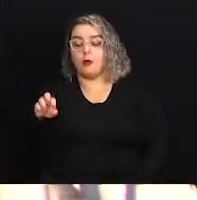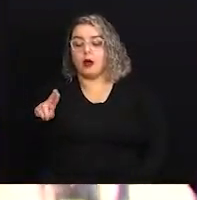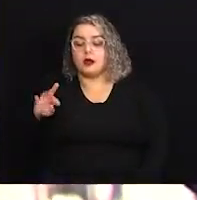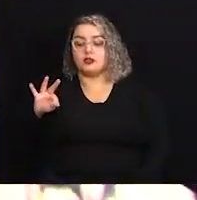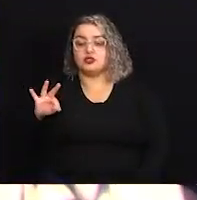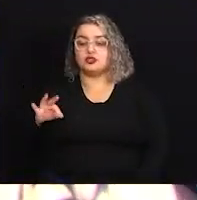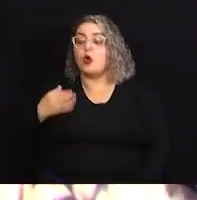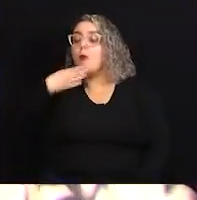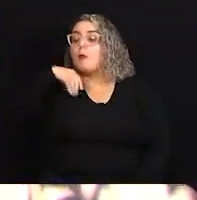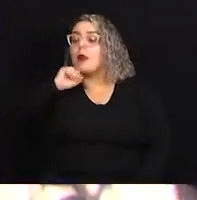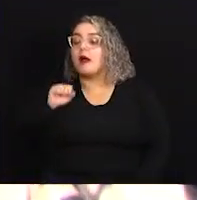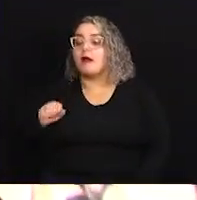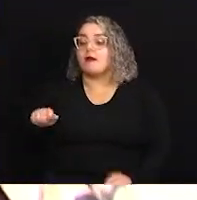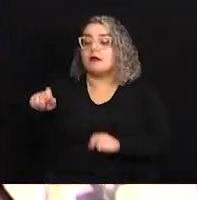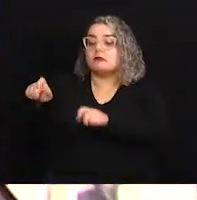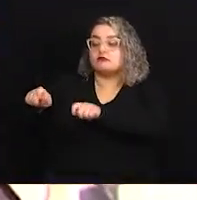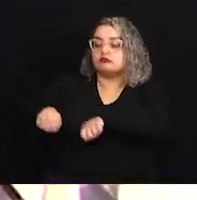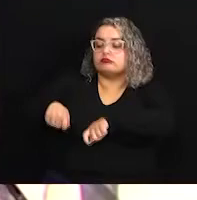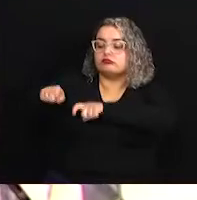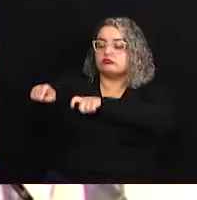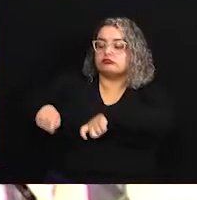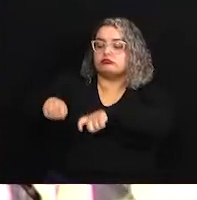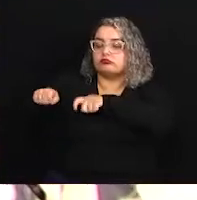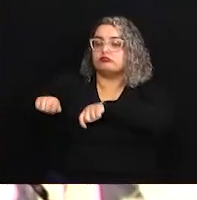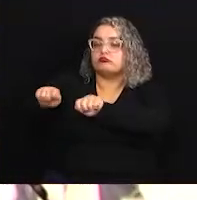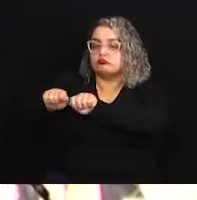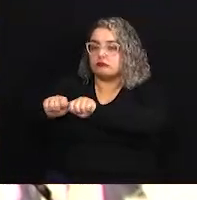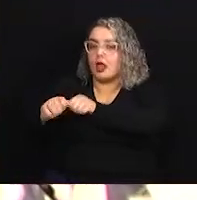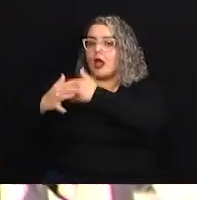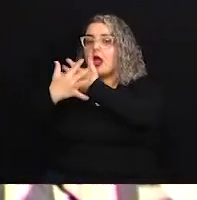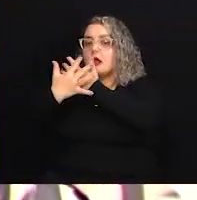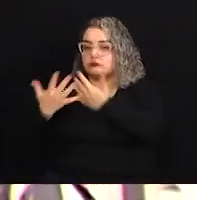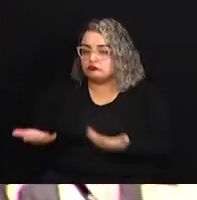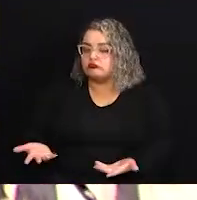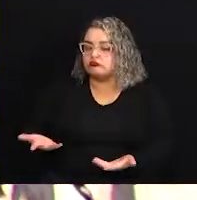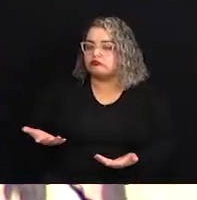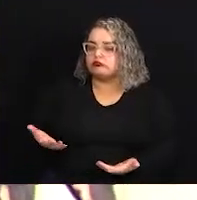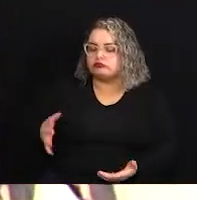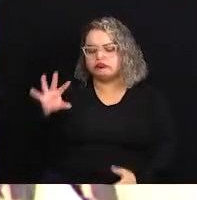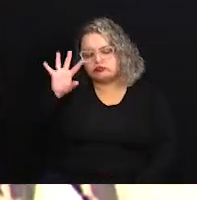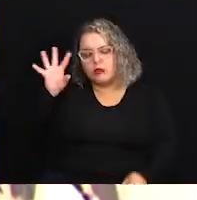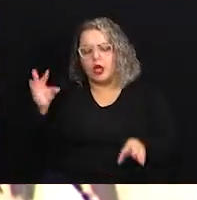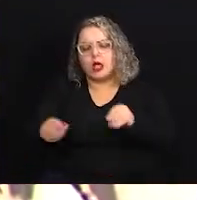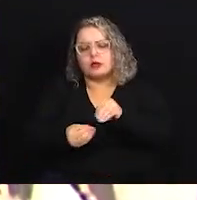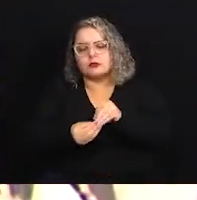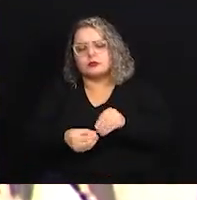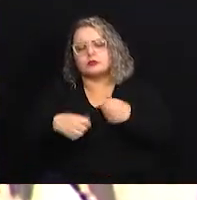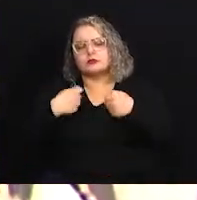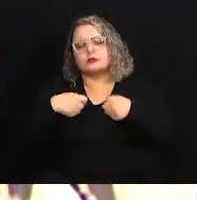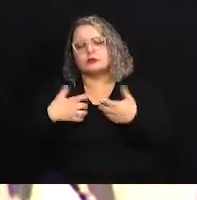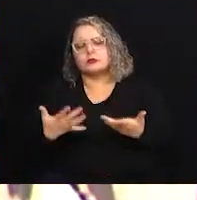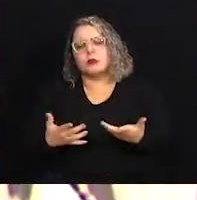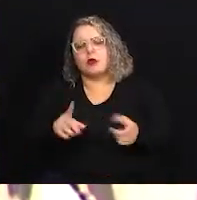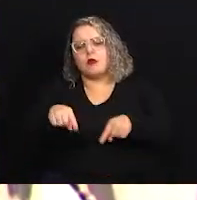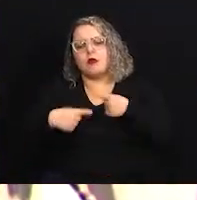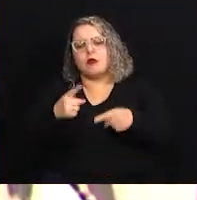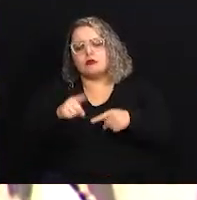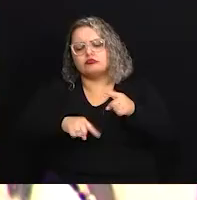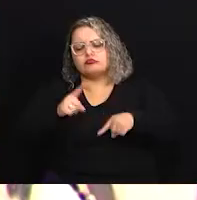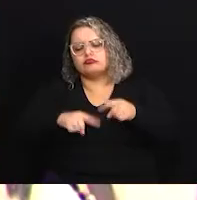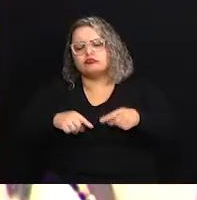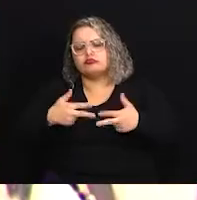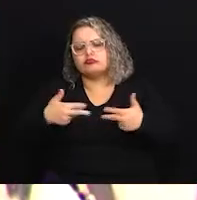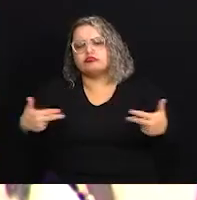agricultura, utilizou o método com apenas um tipo de resíduo da natureza, mas concluiu que era necessário